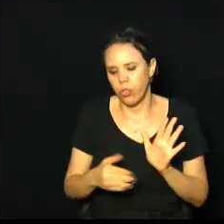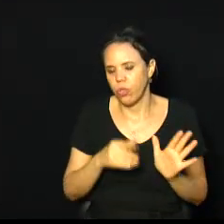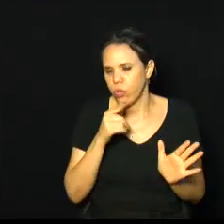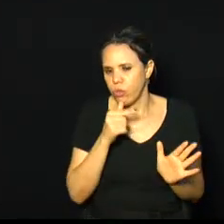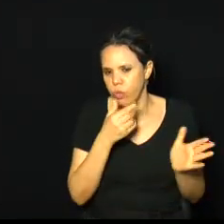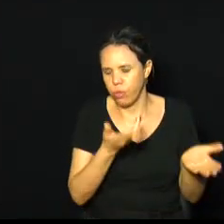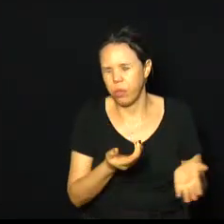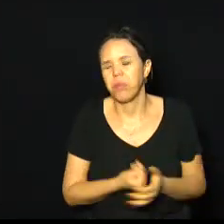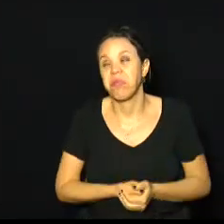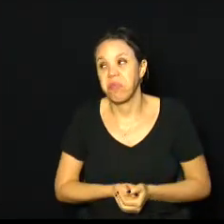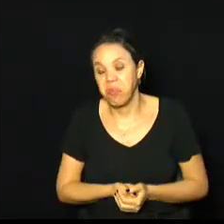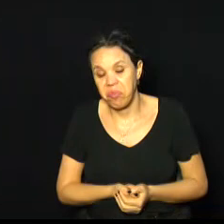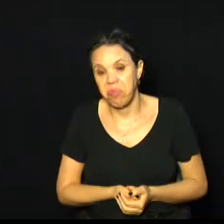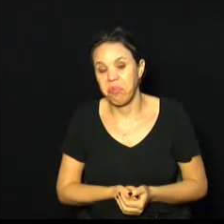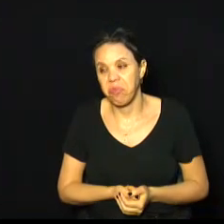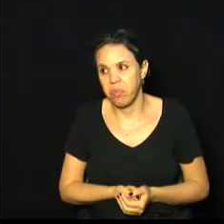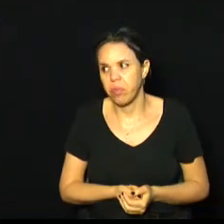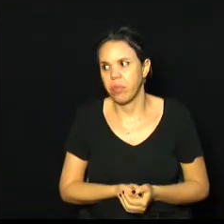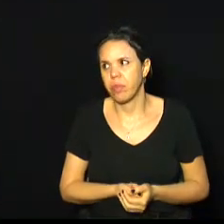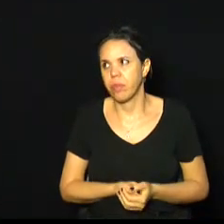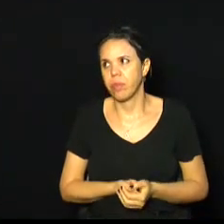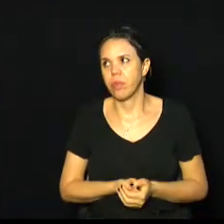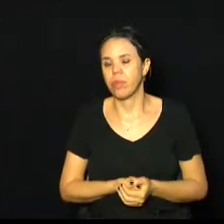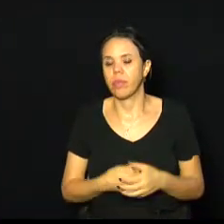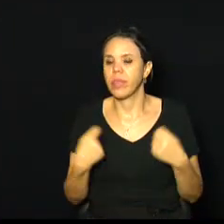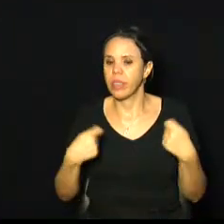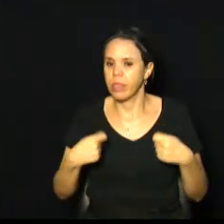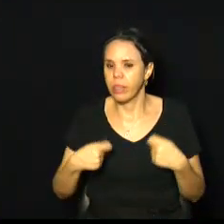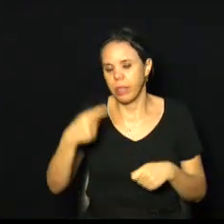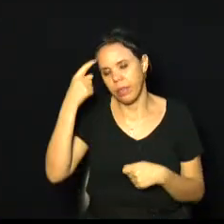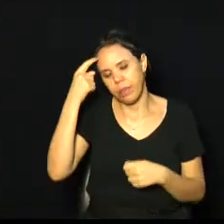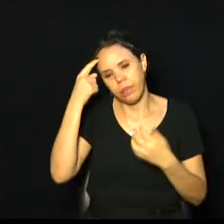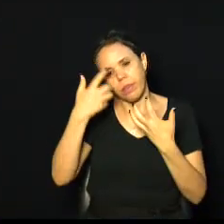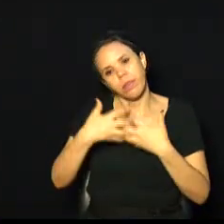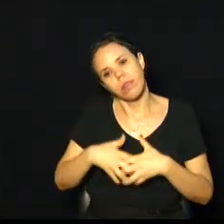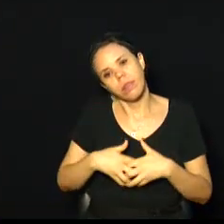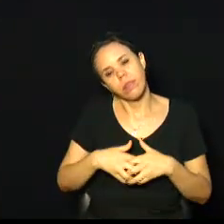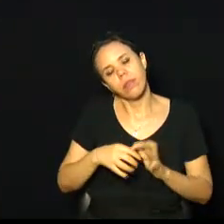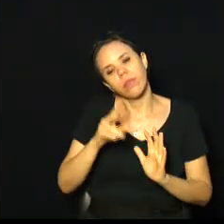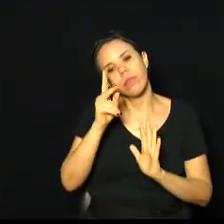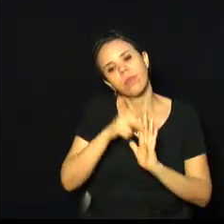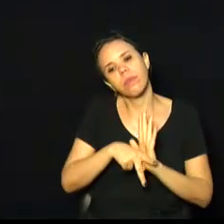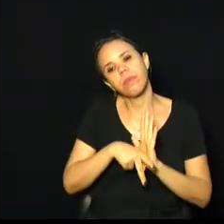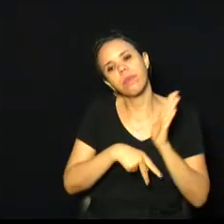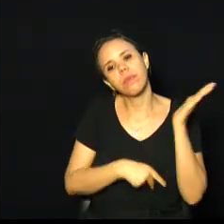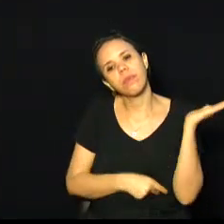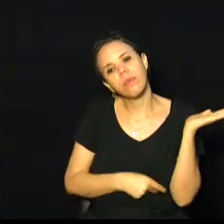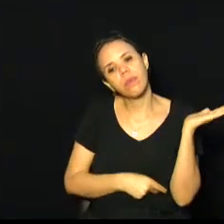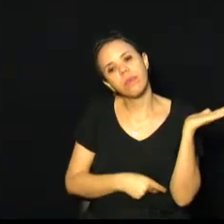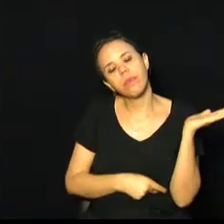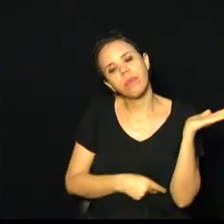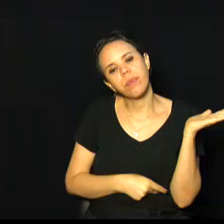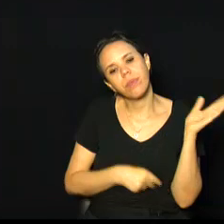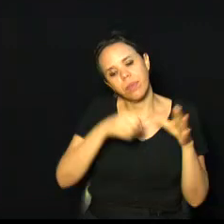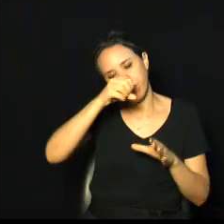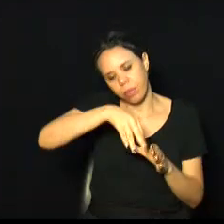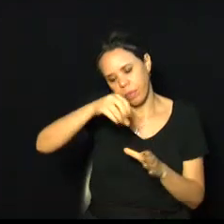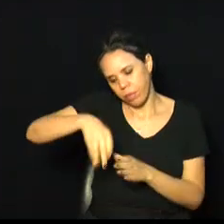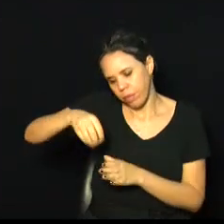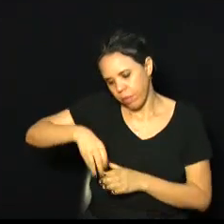água, né? Então, a gente precisaria pensar num projeto, né, de